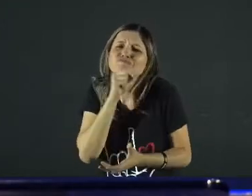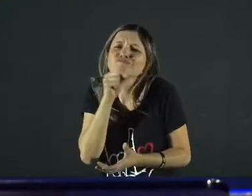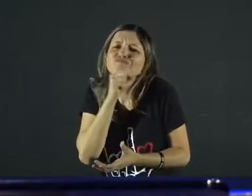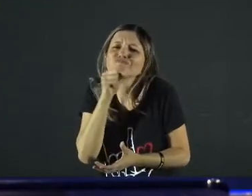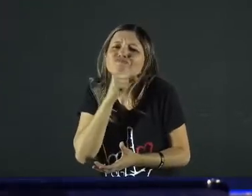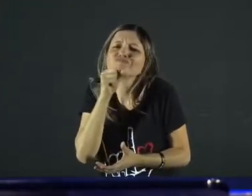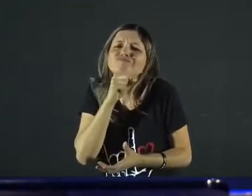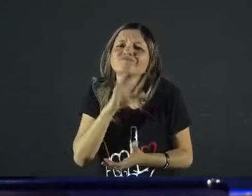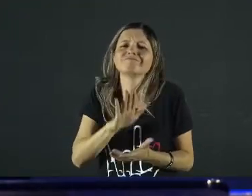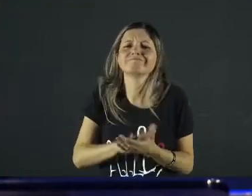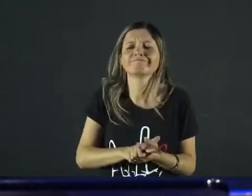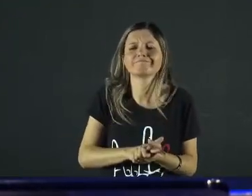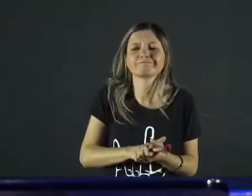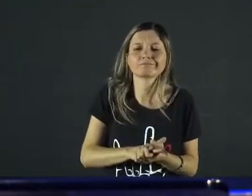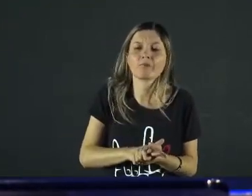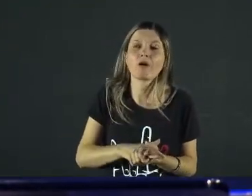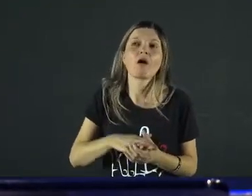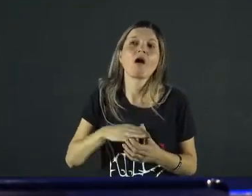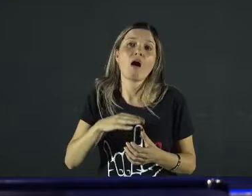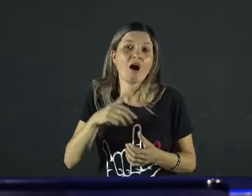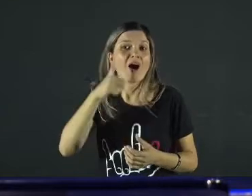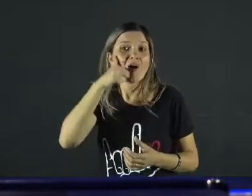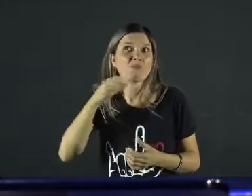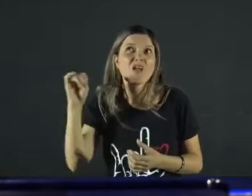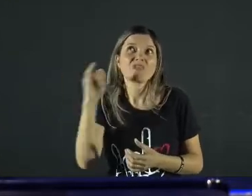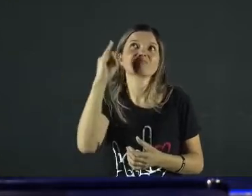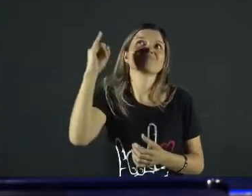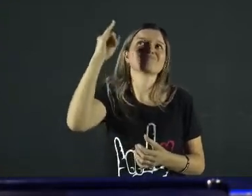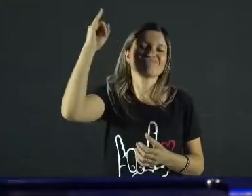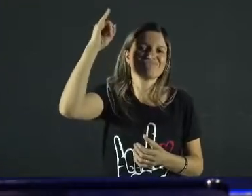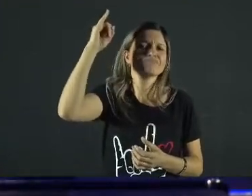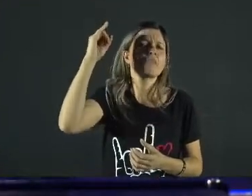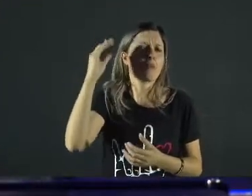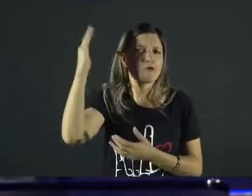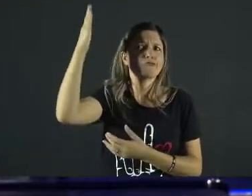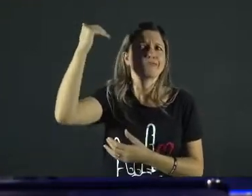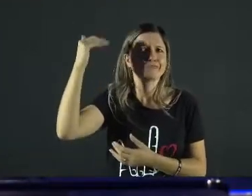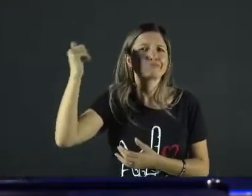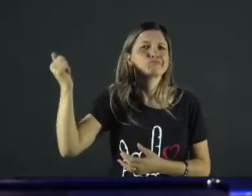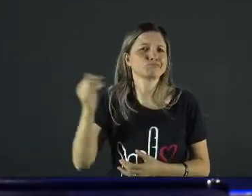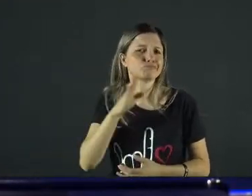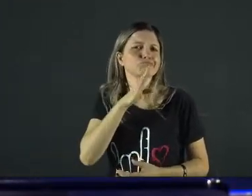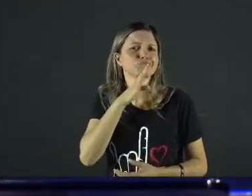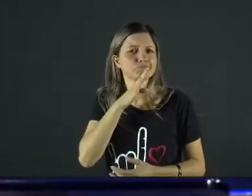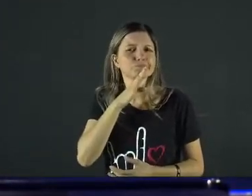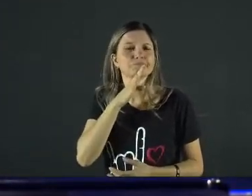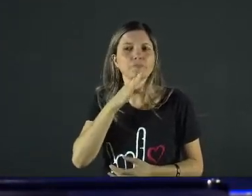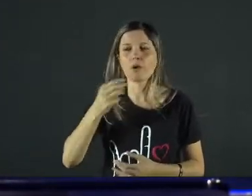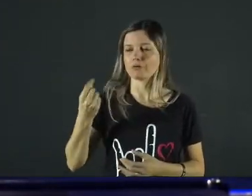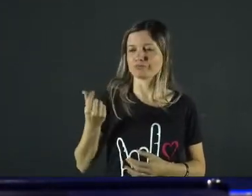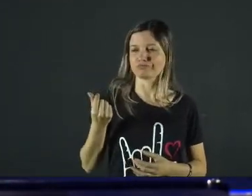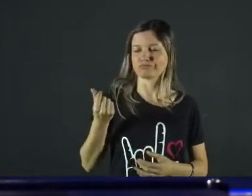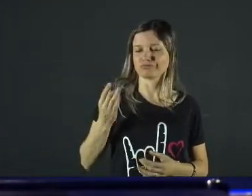E apesar de ser uma pessoa importante naquela época e muito conhecida,